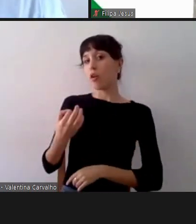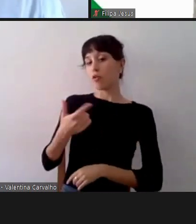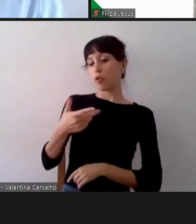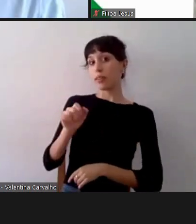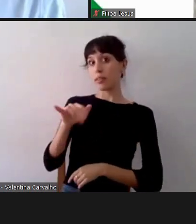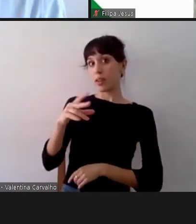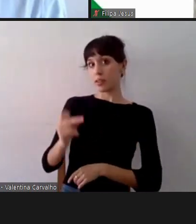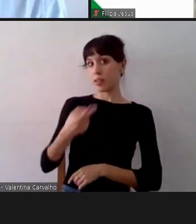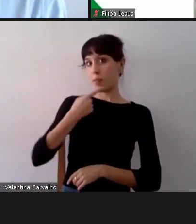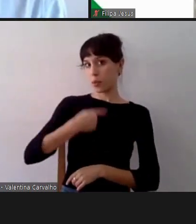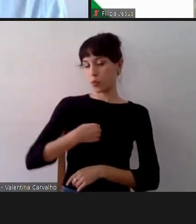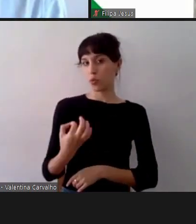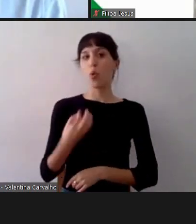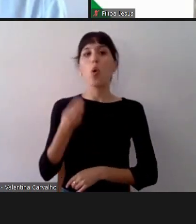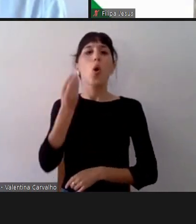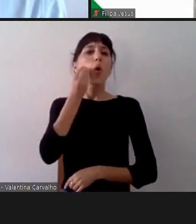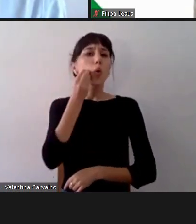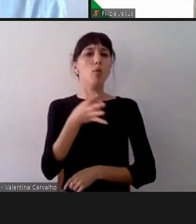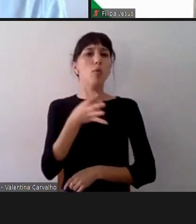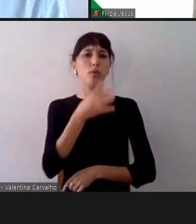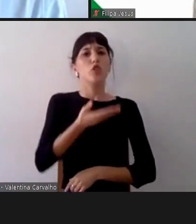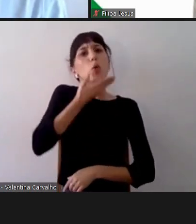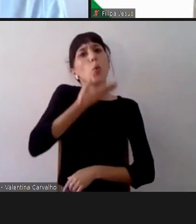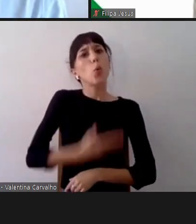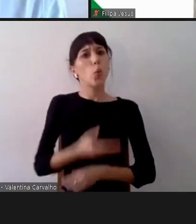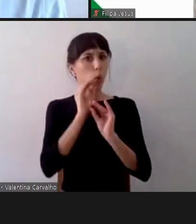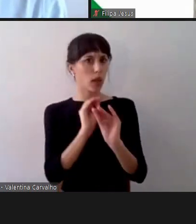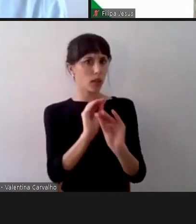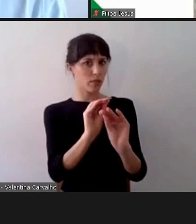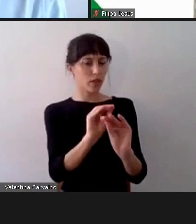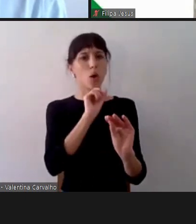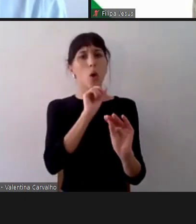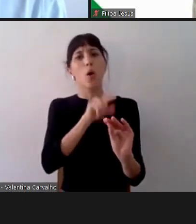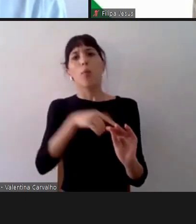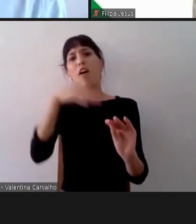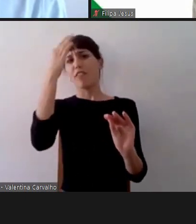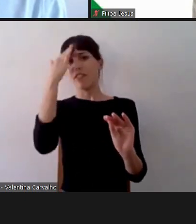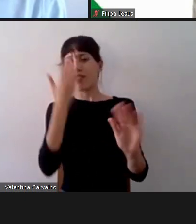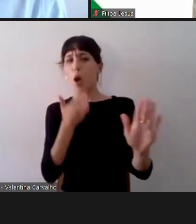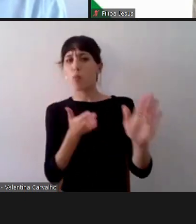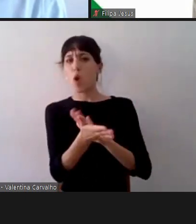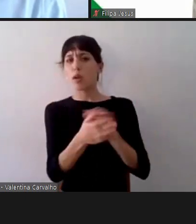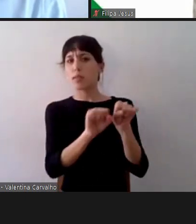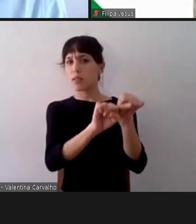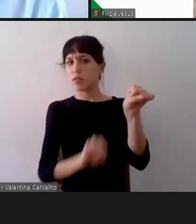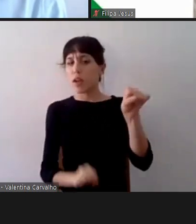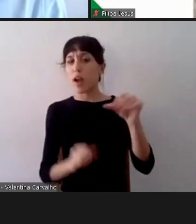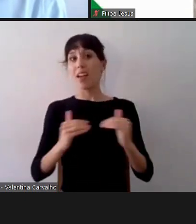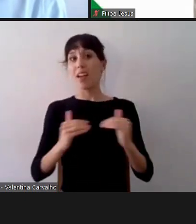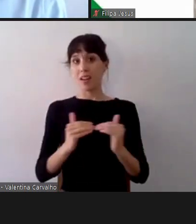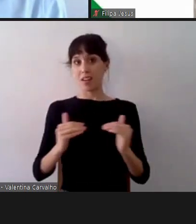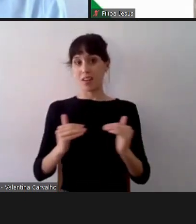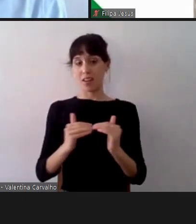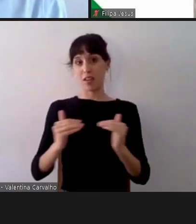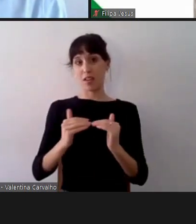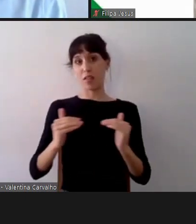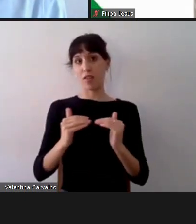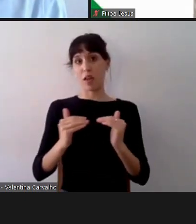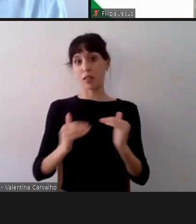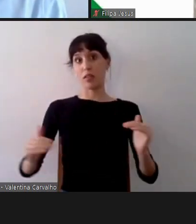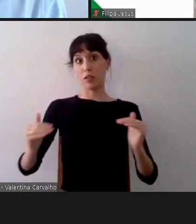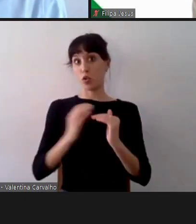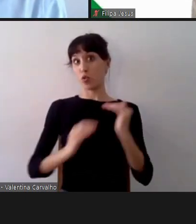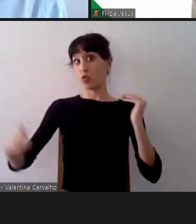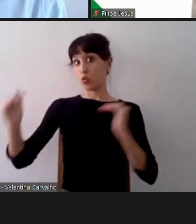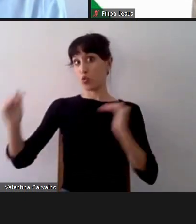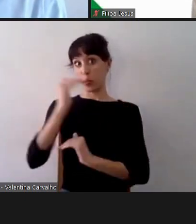fala de qualificação poderá entender-se para breve a possibilidade do acesso à certificação ao nível do superior,